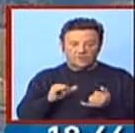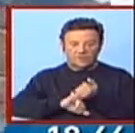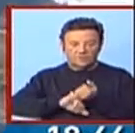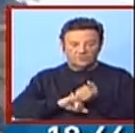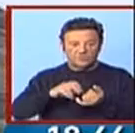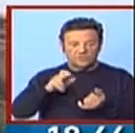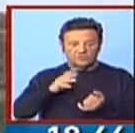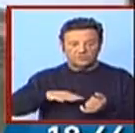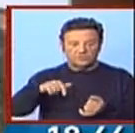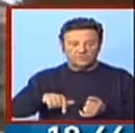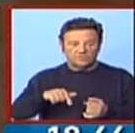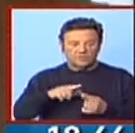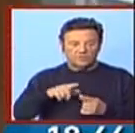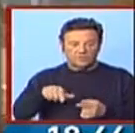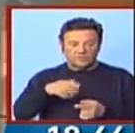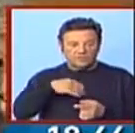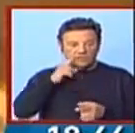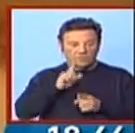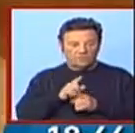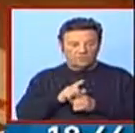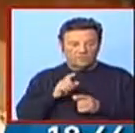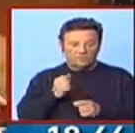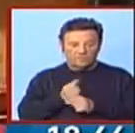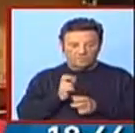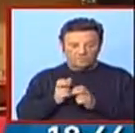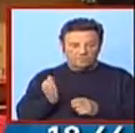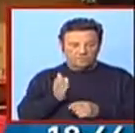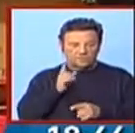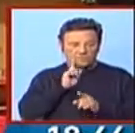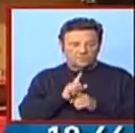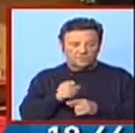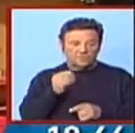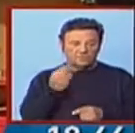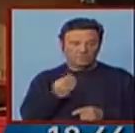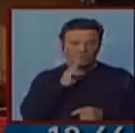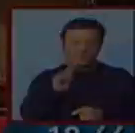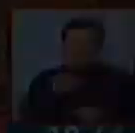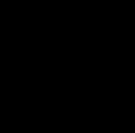associada à região. Uma região que assim pretende continuar a produzir, mantendo o seu bom nome.